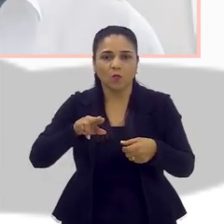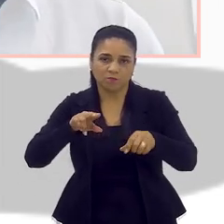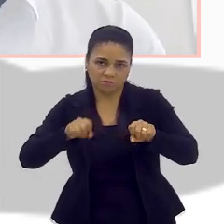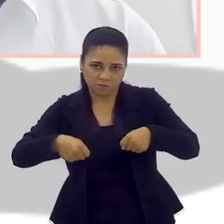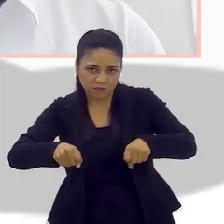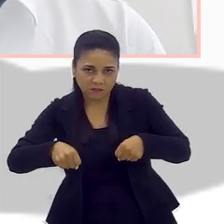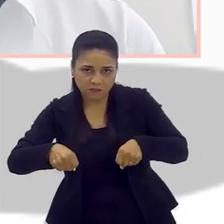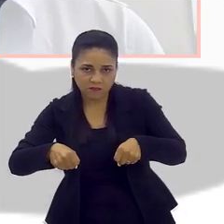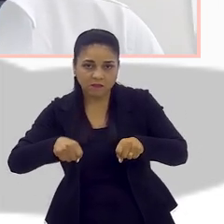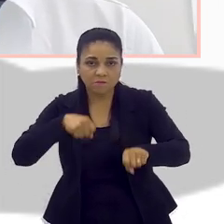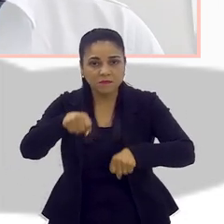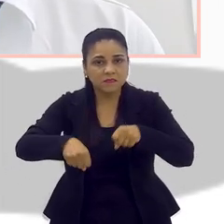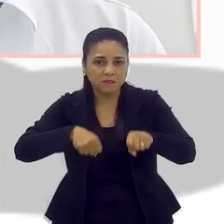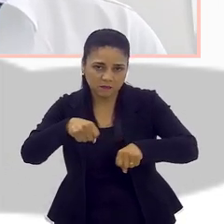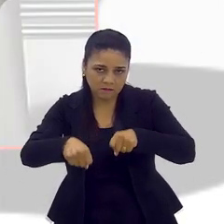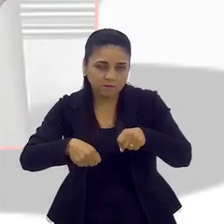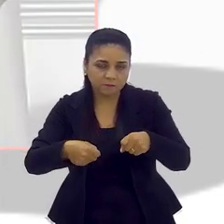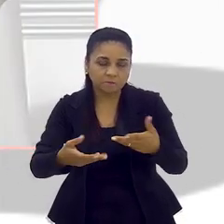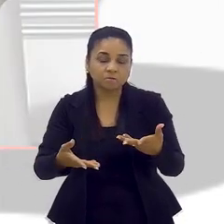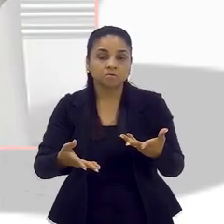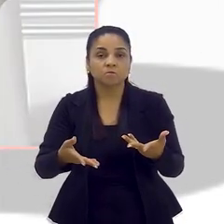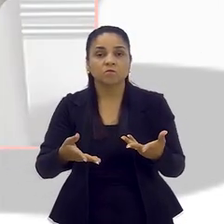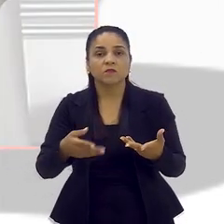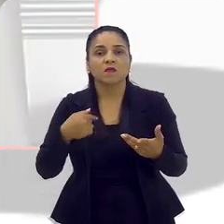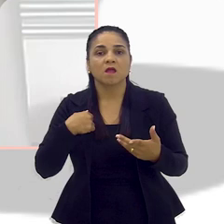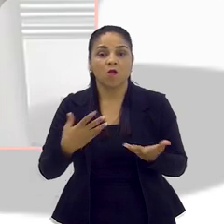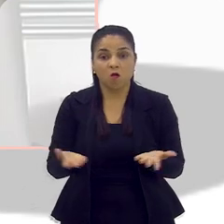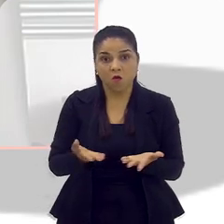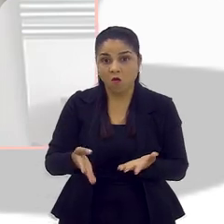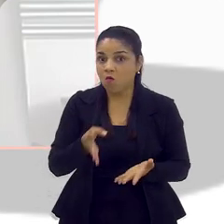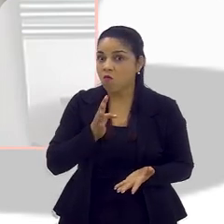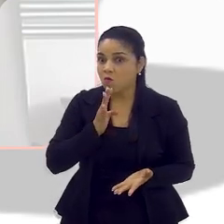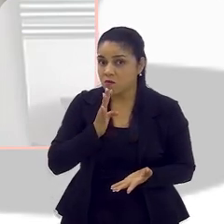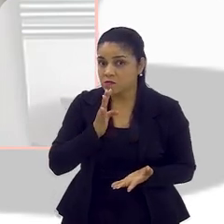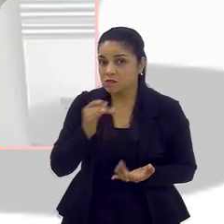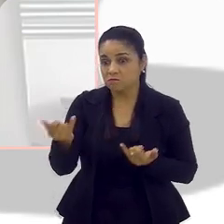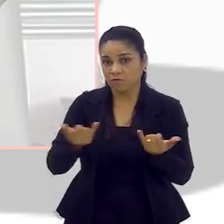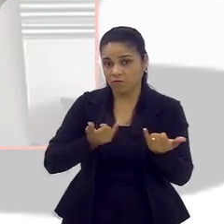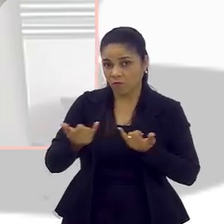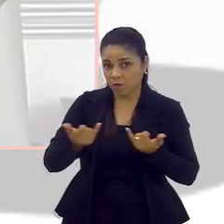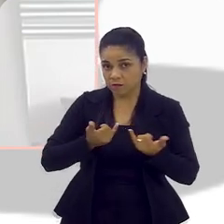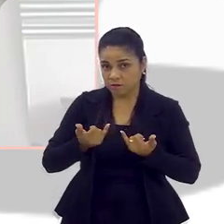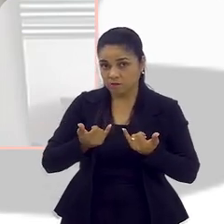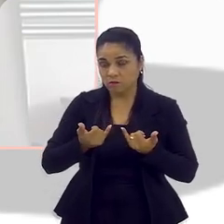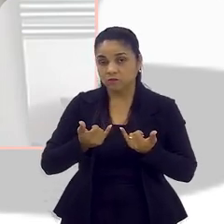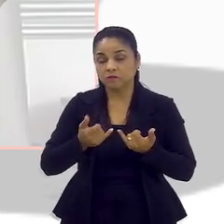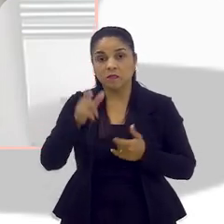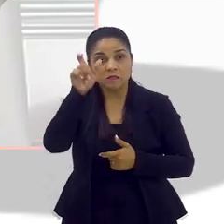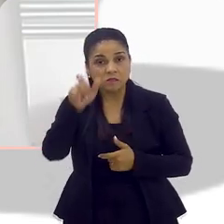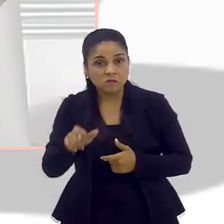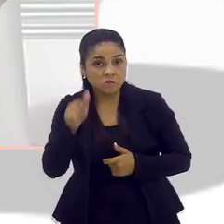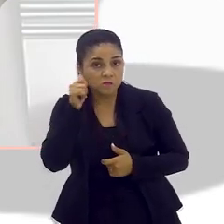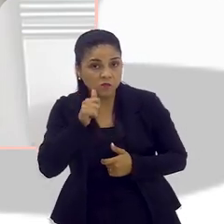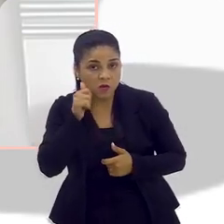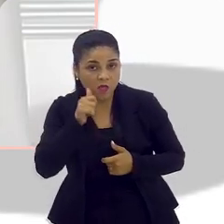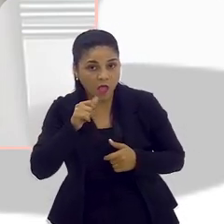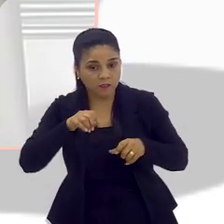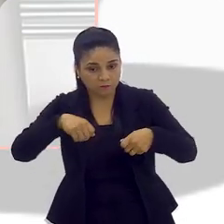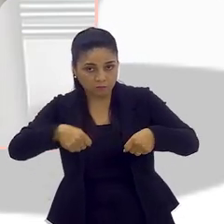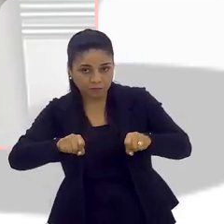tal. E também agora assim, a gente foi tomar conhecimento até um pouco depois, assim, mas que as